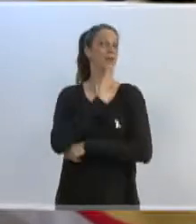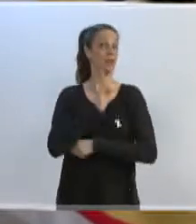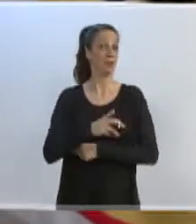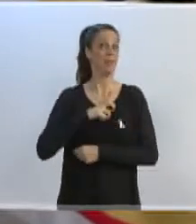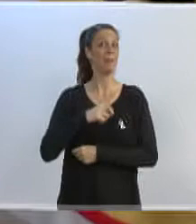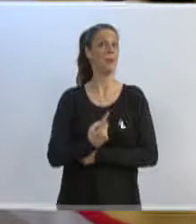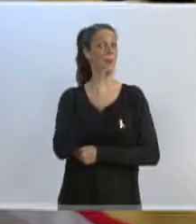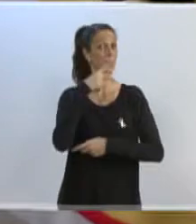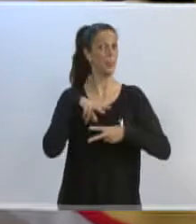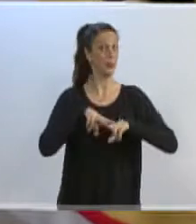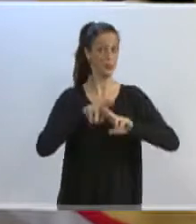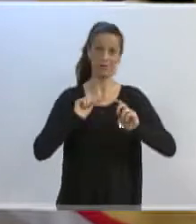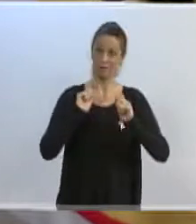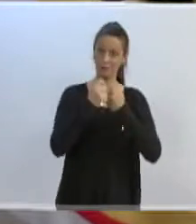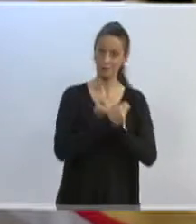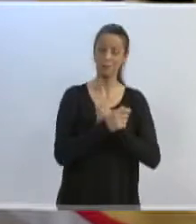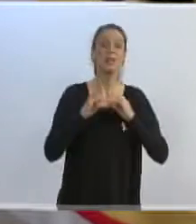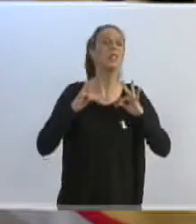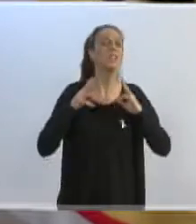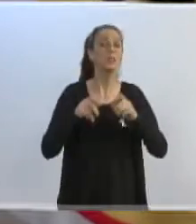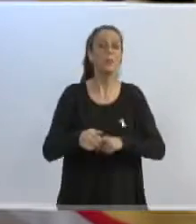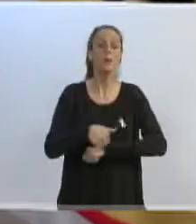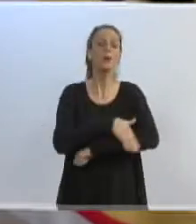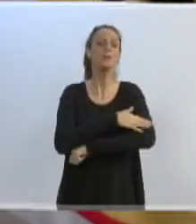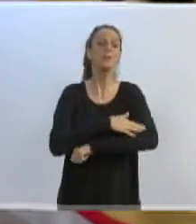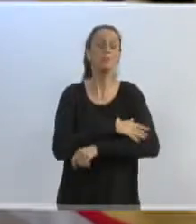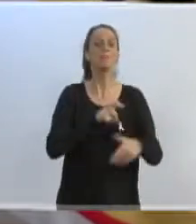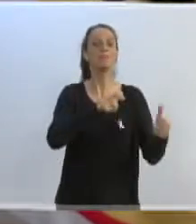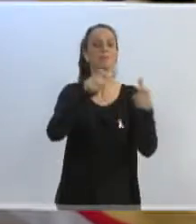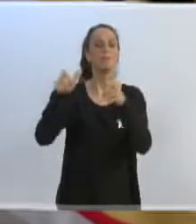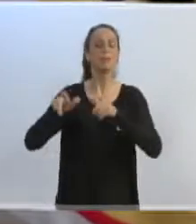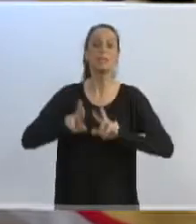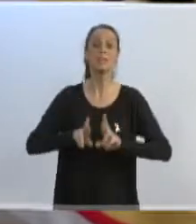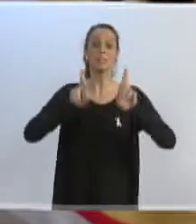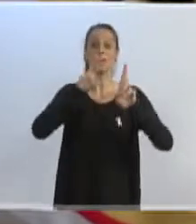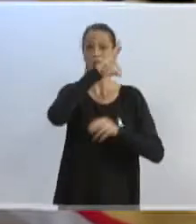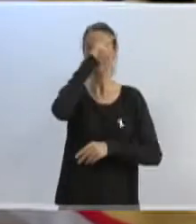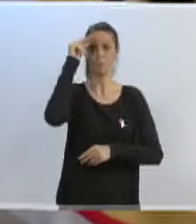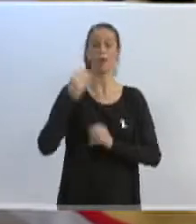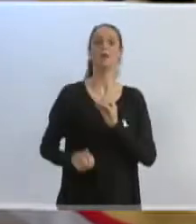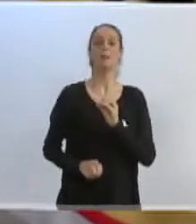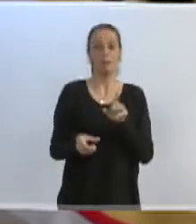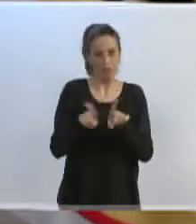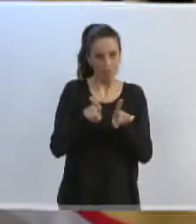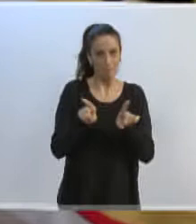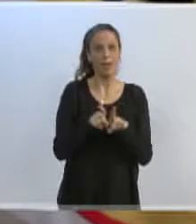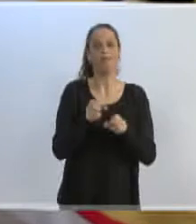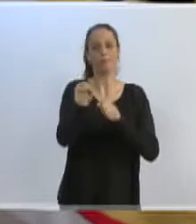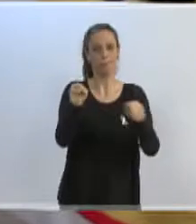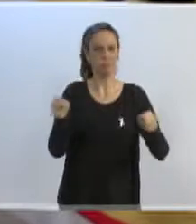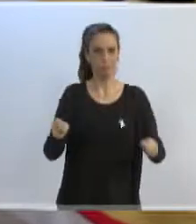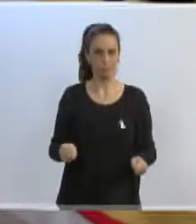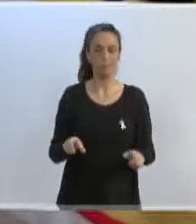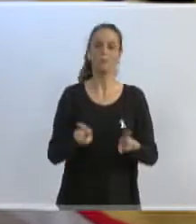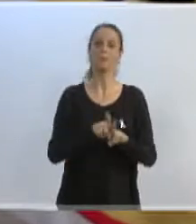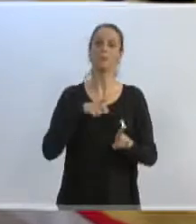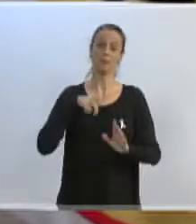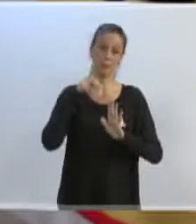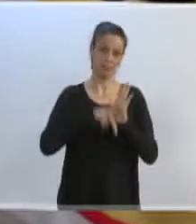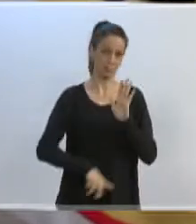temos um, e em todos os parques públicos da nossa cidade, esperamos que o Executivo também implante. Também tem um projeto de